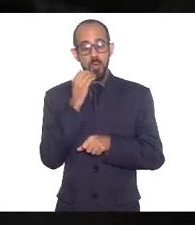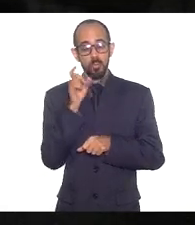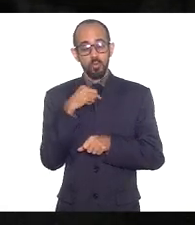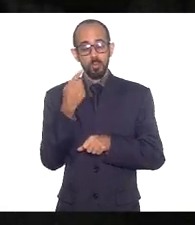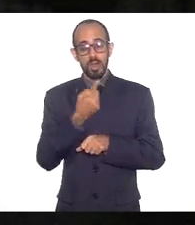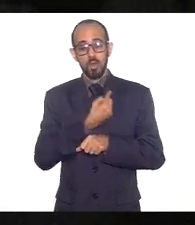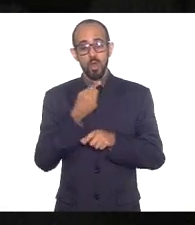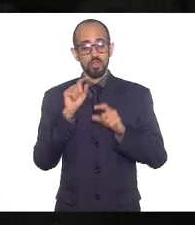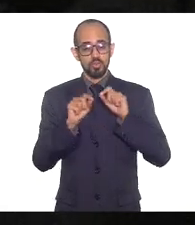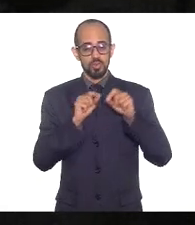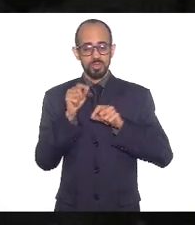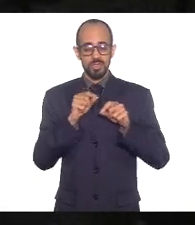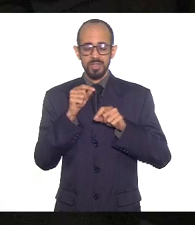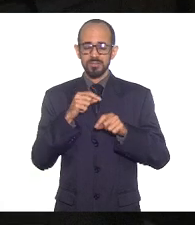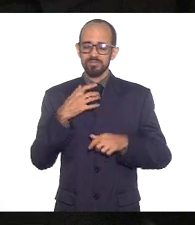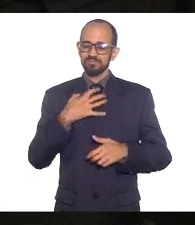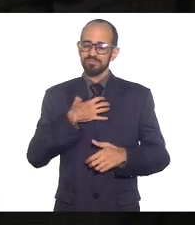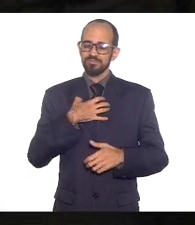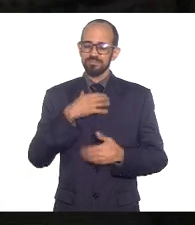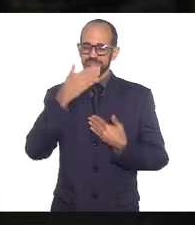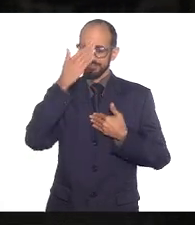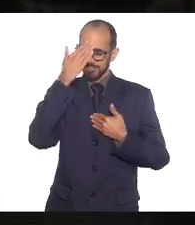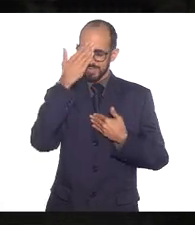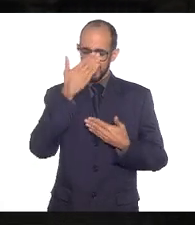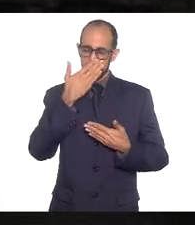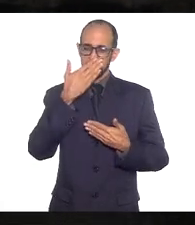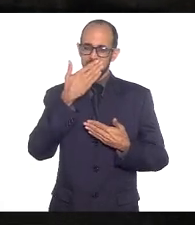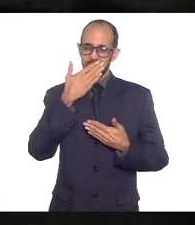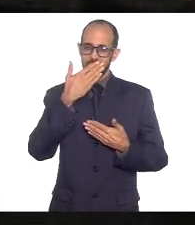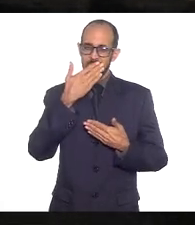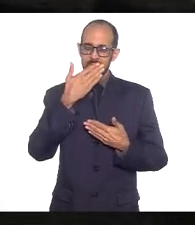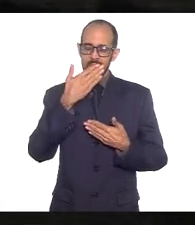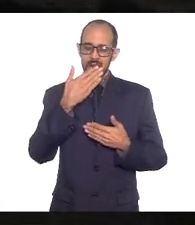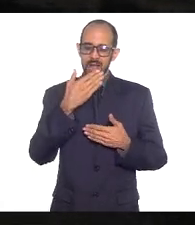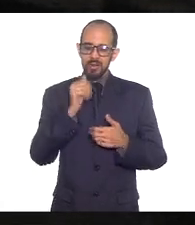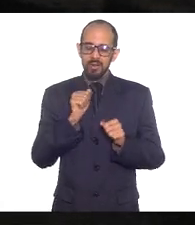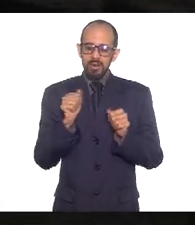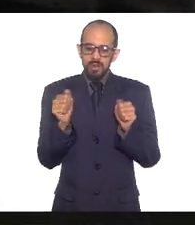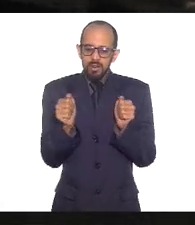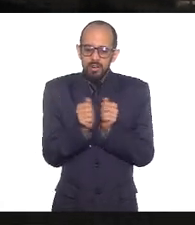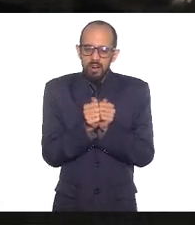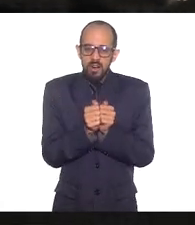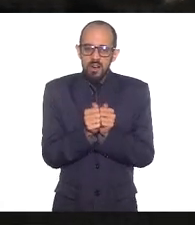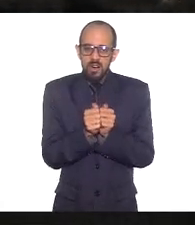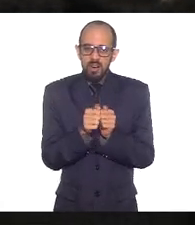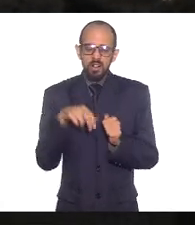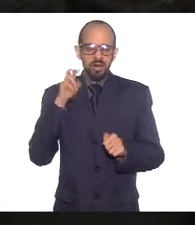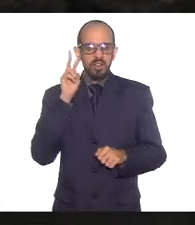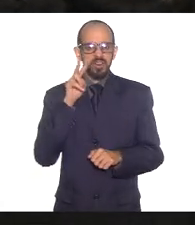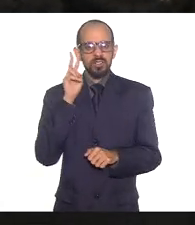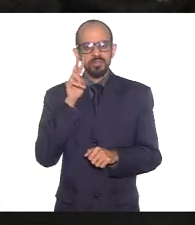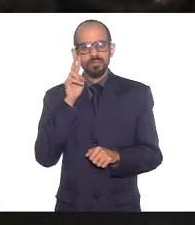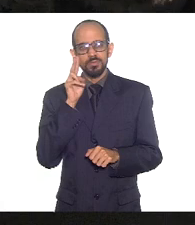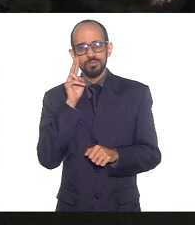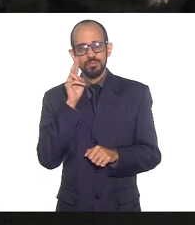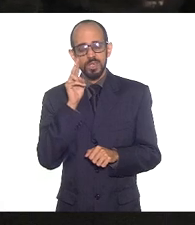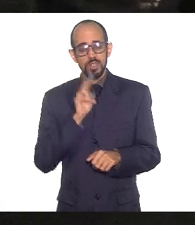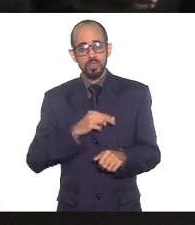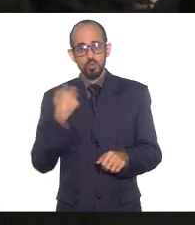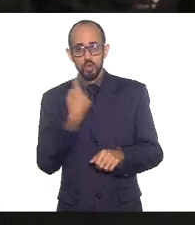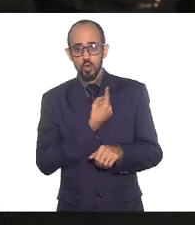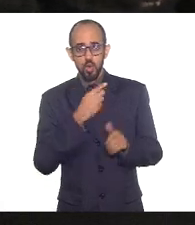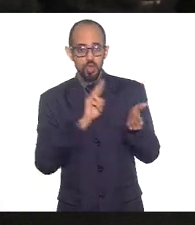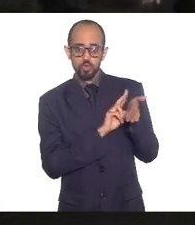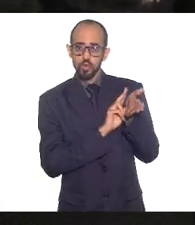é é muito gratificante ter feito parte dessa história e pelo nosso nome